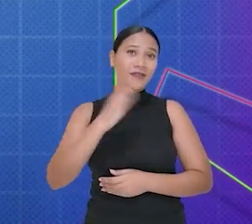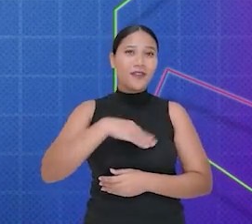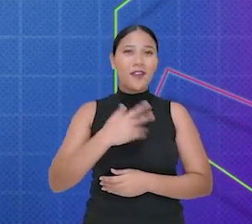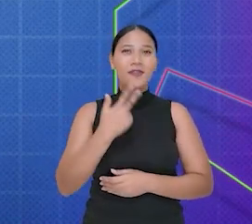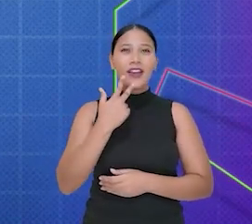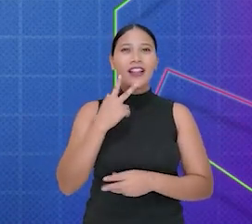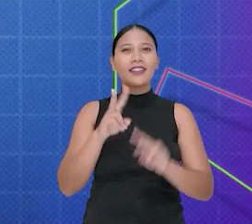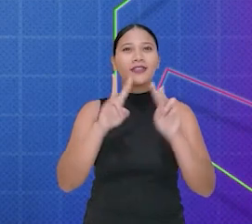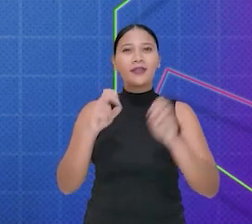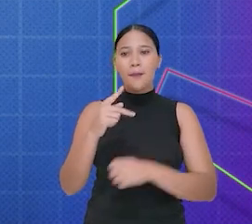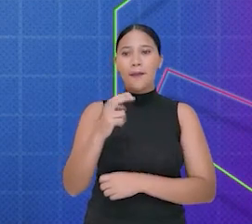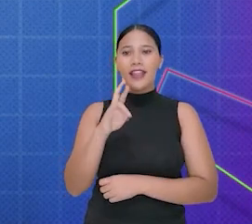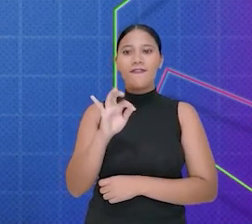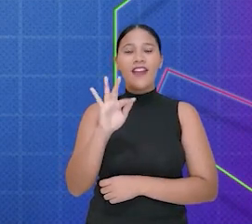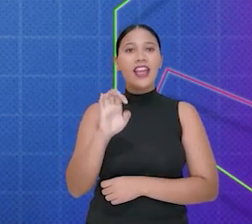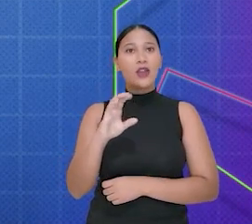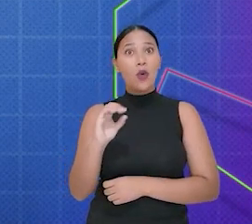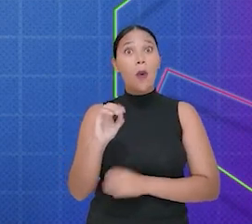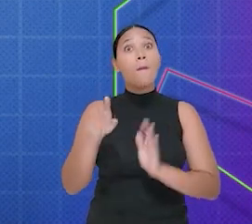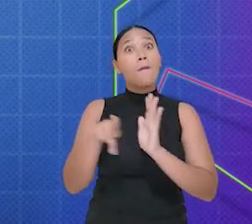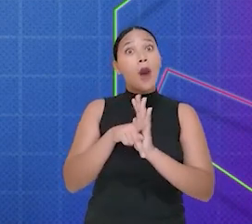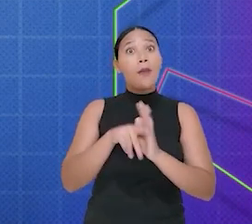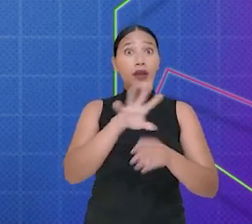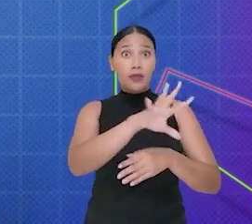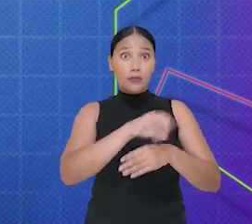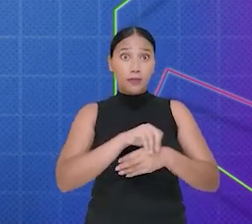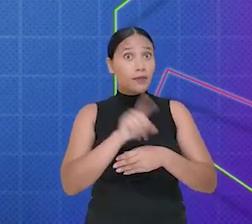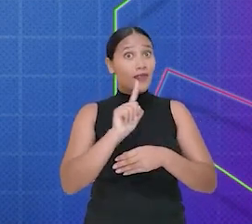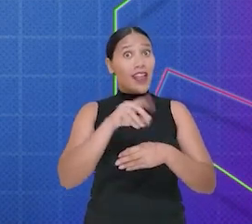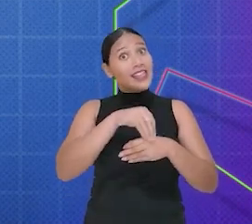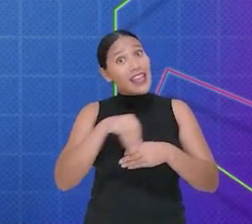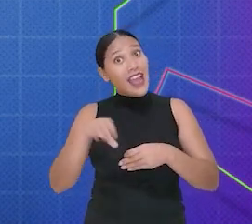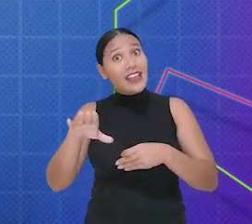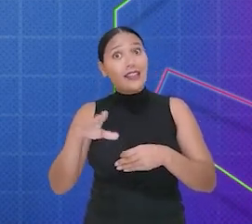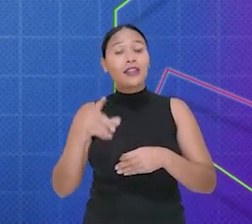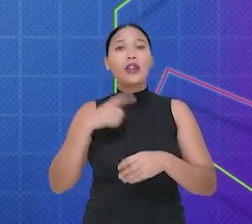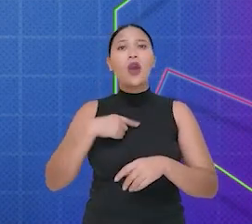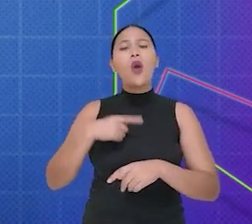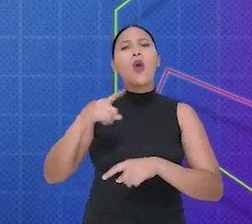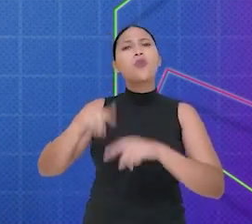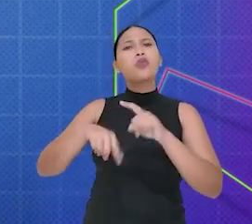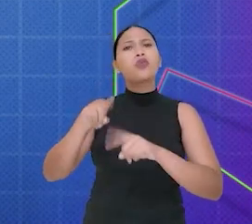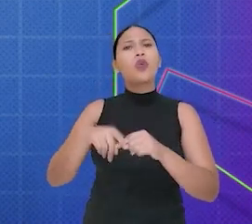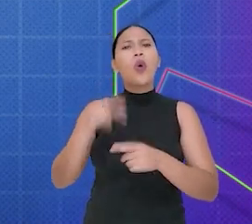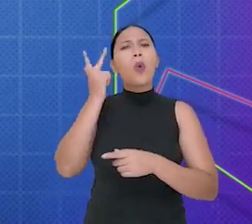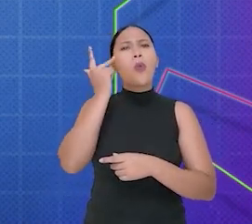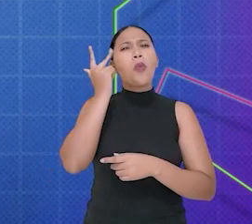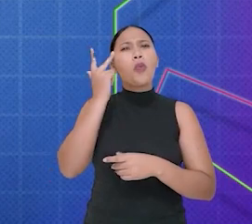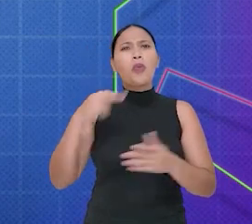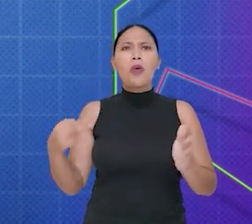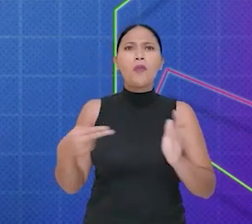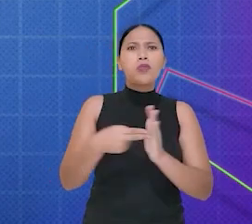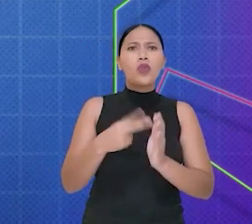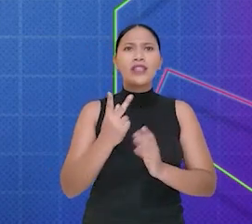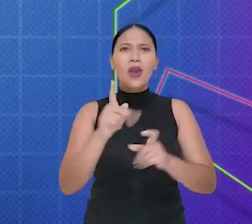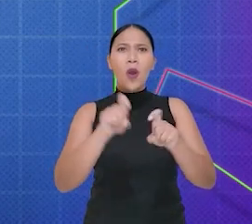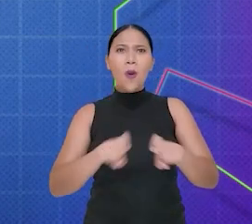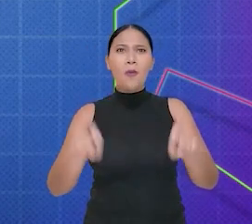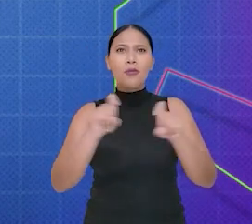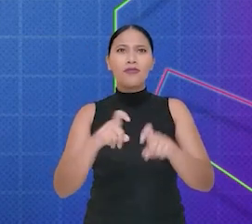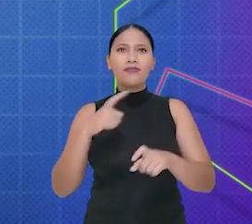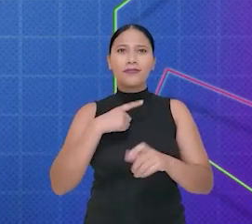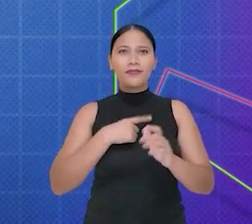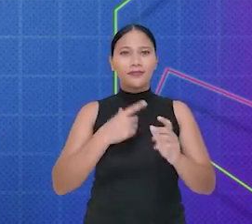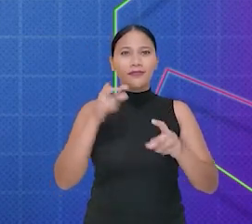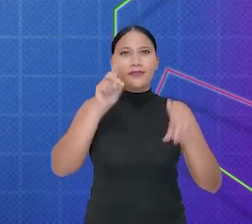3. Vamos falar sobre os periféricos de saída. Vamos explorar alguns dos dispositivos mais comuns que você pode conectar ao seu